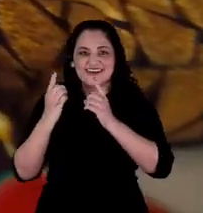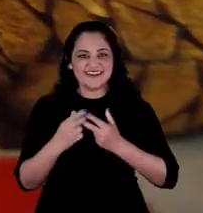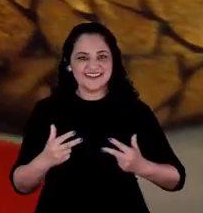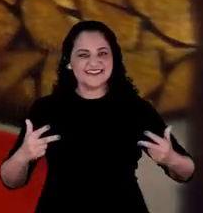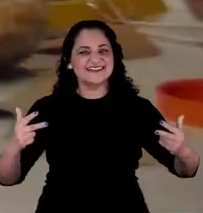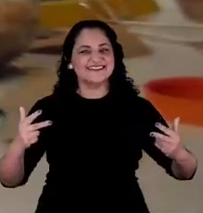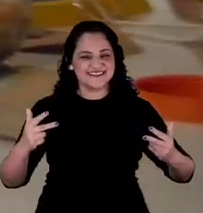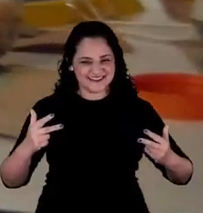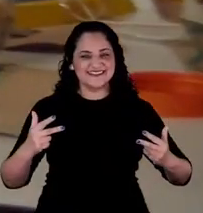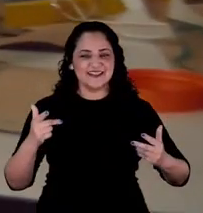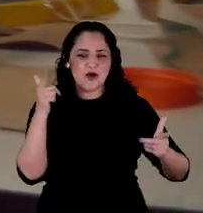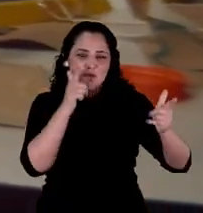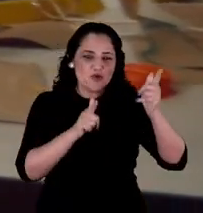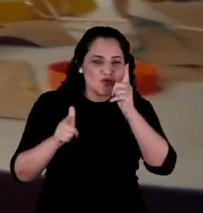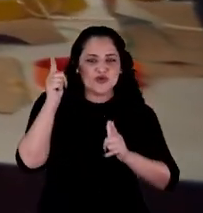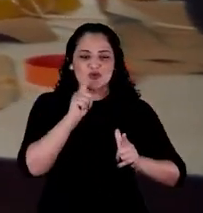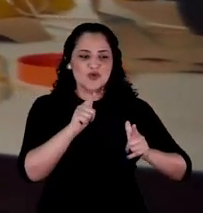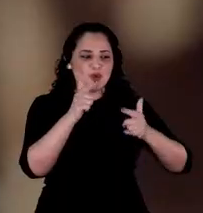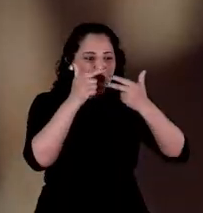conquistas